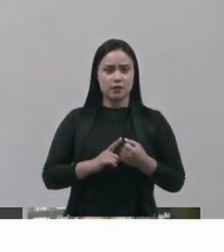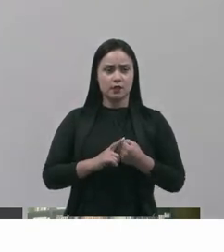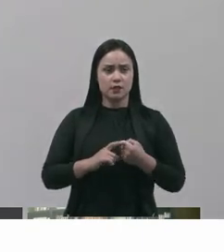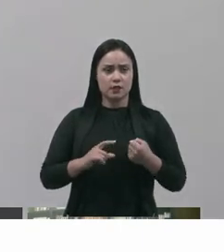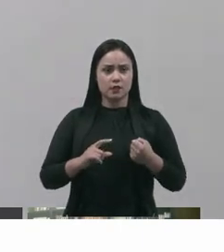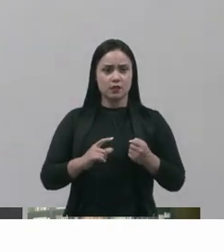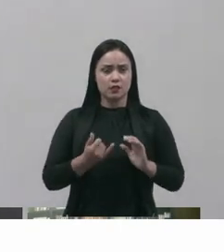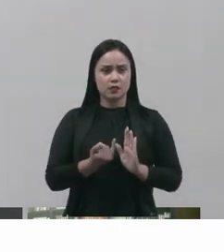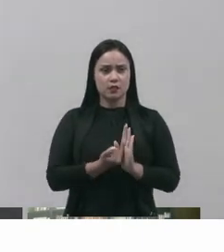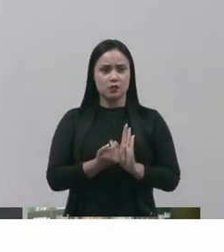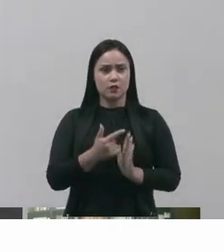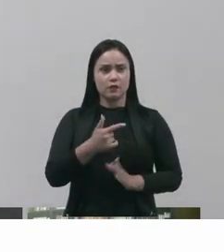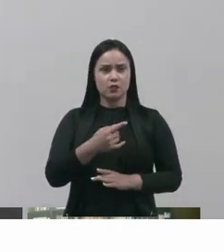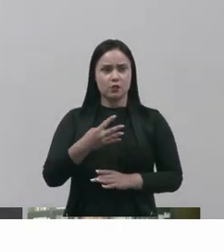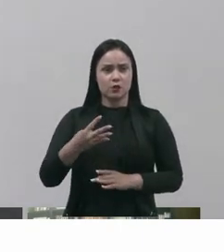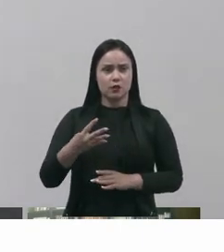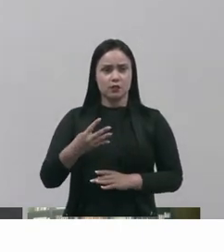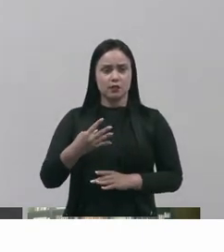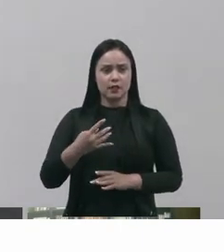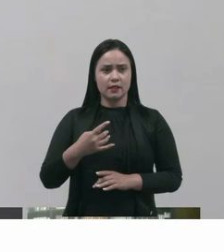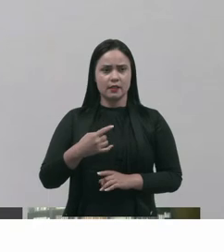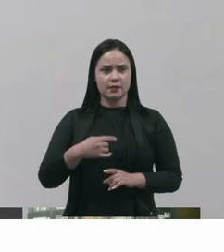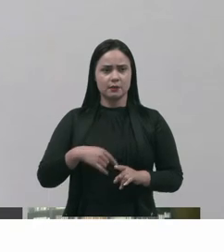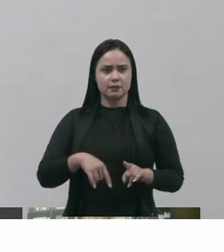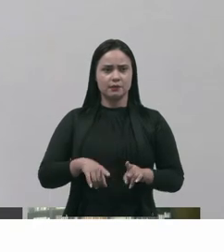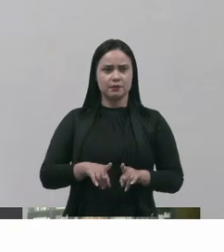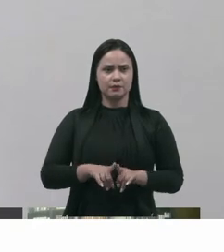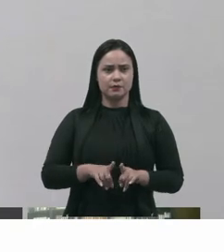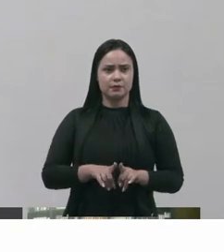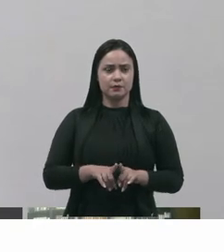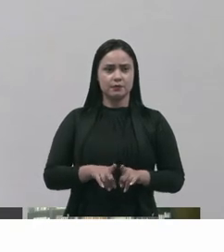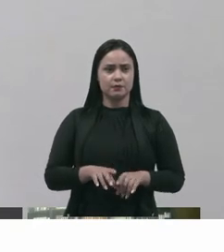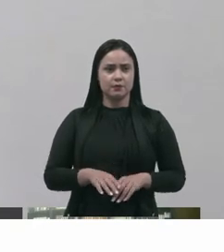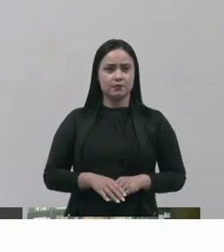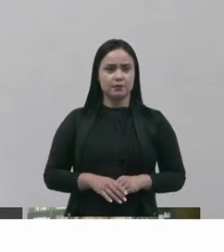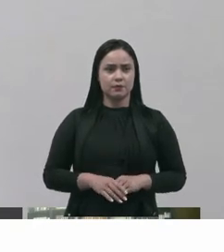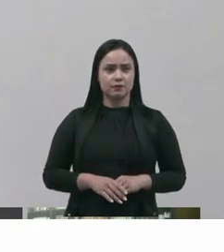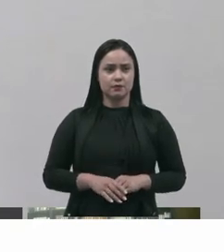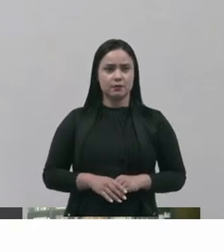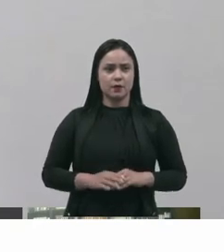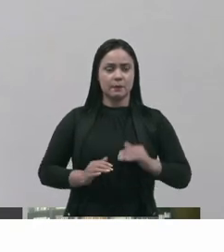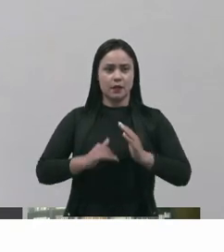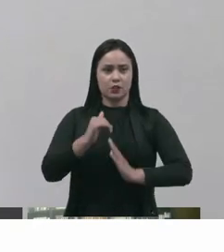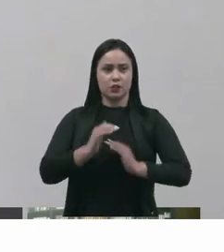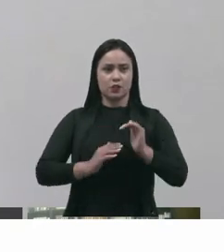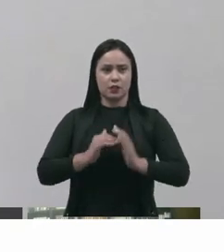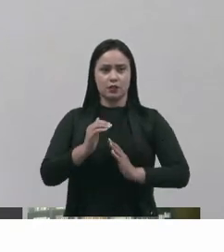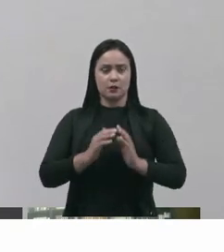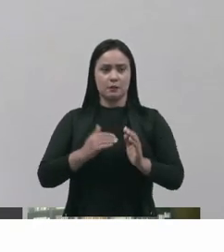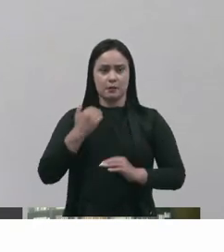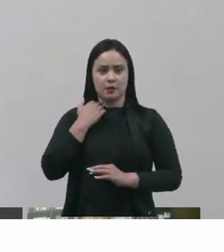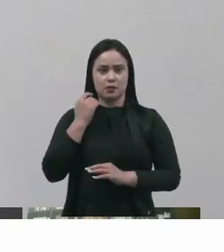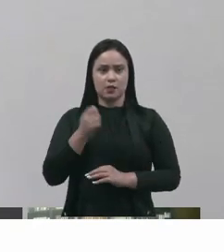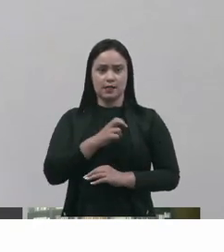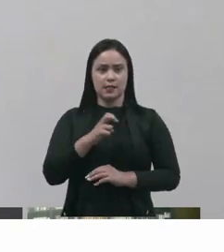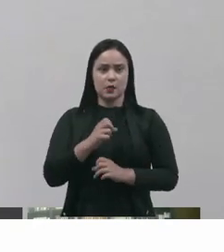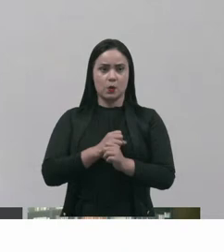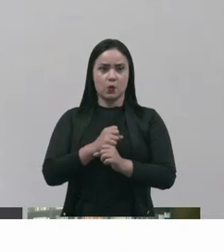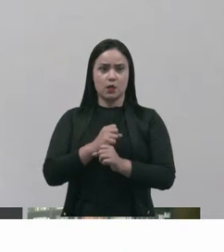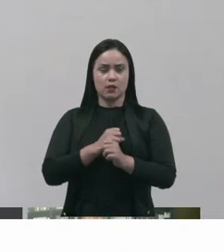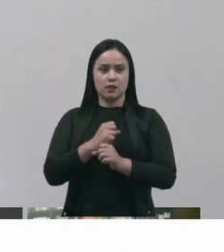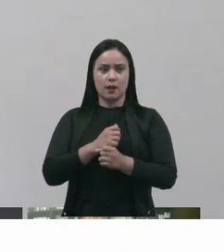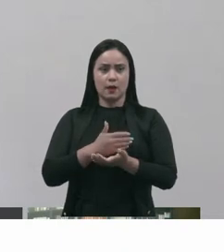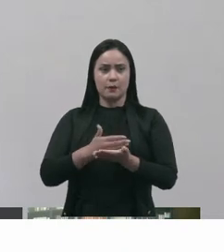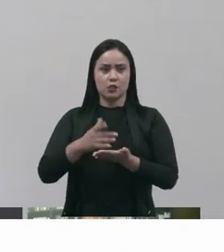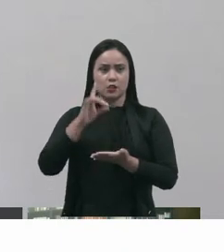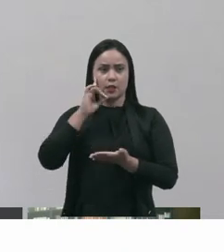Resolução 135, que dispõe que o prazo de prescrição de falta funcional praticada pelo magistrado é de 5 anos, contado a partir da